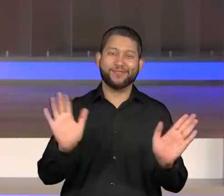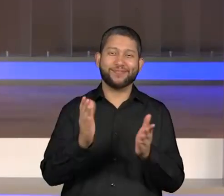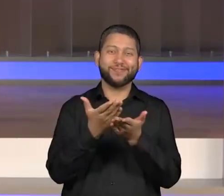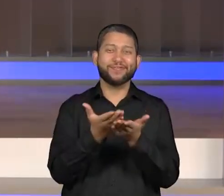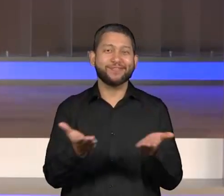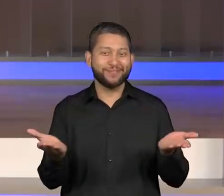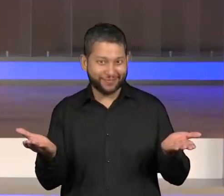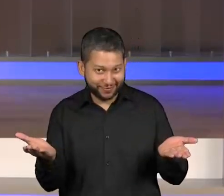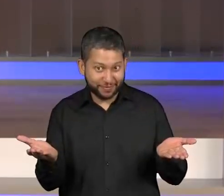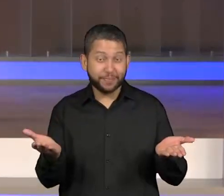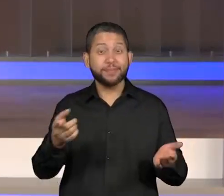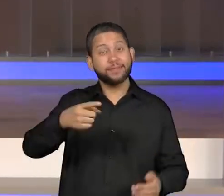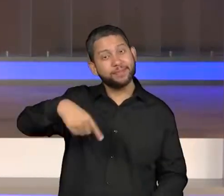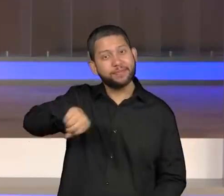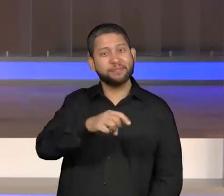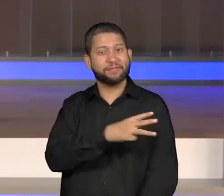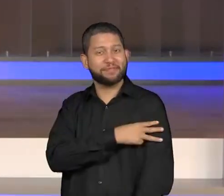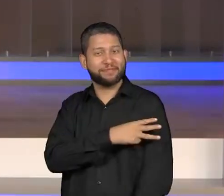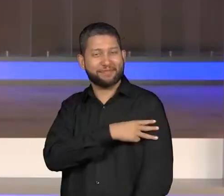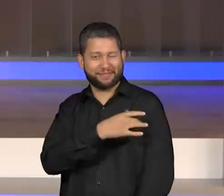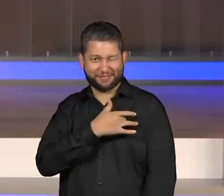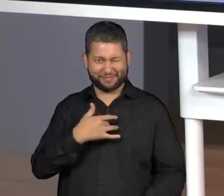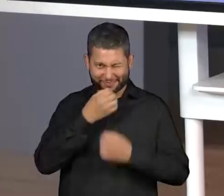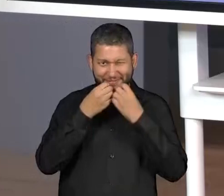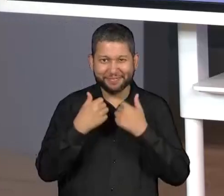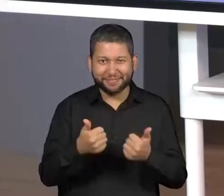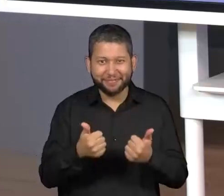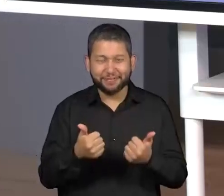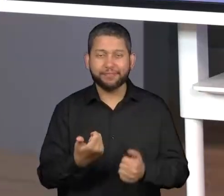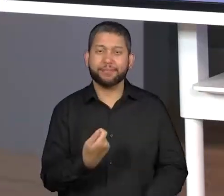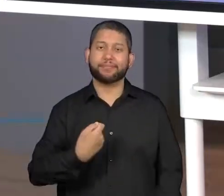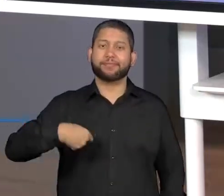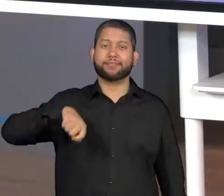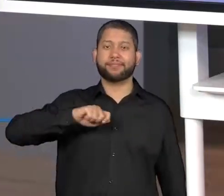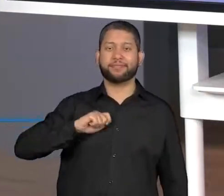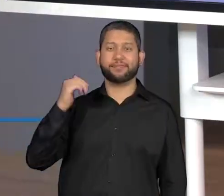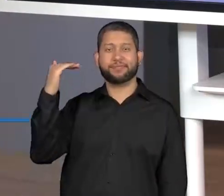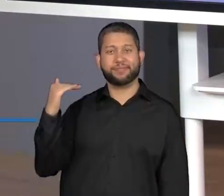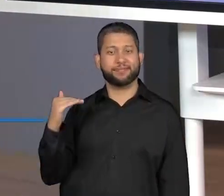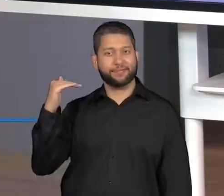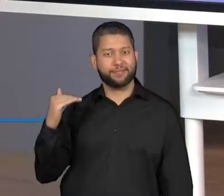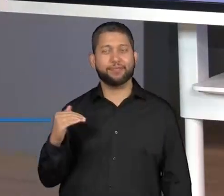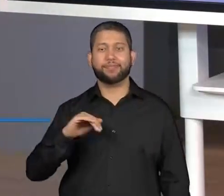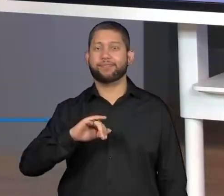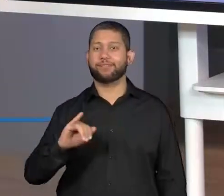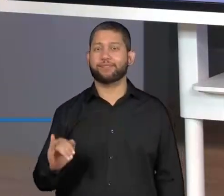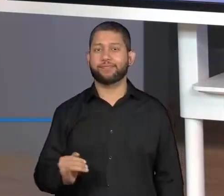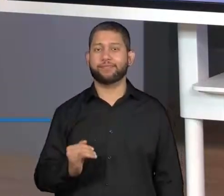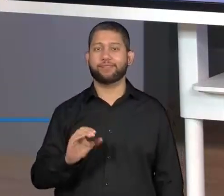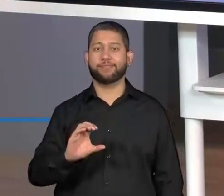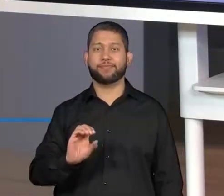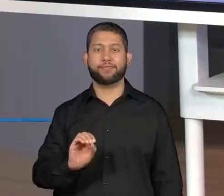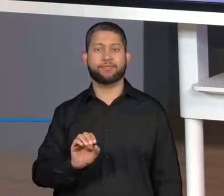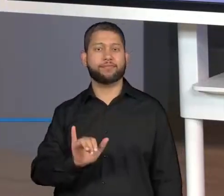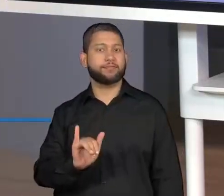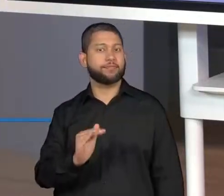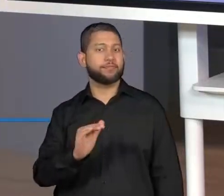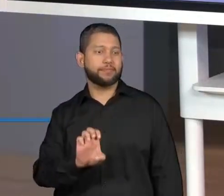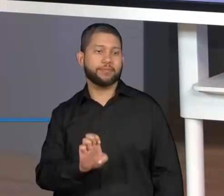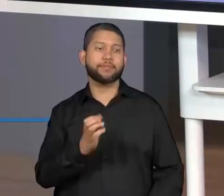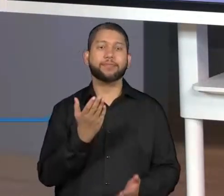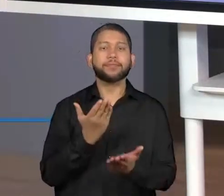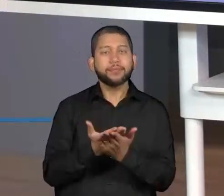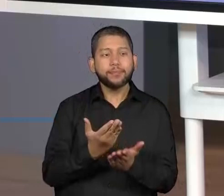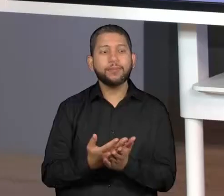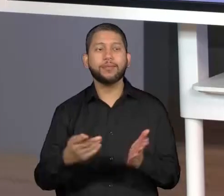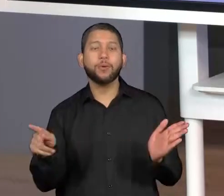queridos estudantes do terceiro ano. Tudo bom com vocês? Eu sou a professora Joyce. Essa é mais uma aula de geografia do nosso campo,